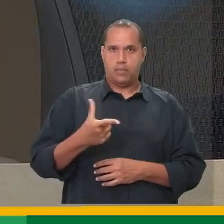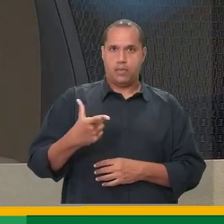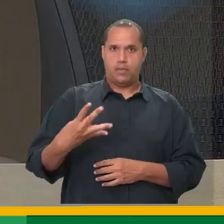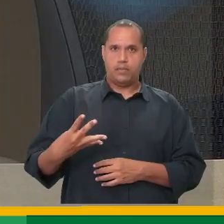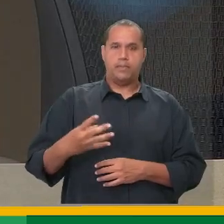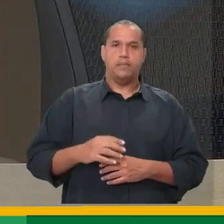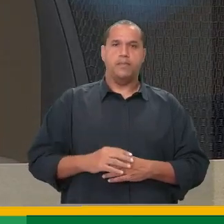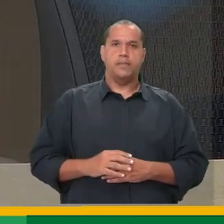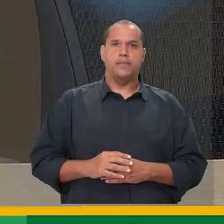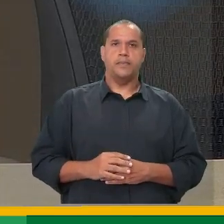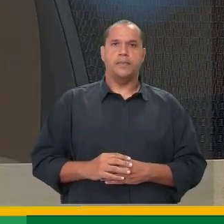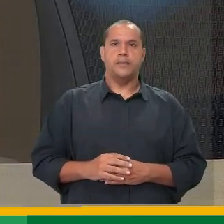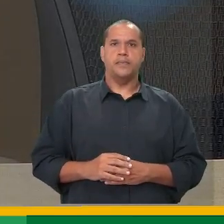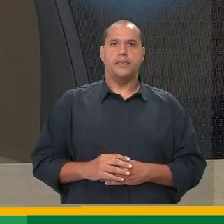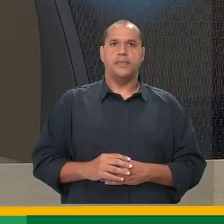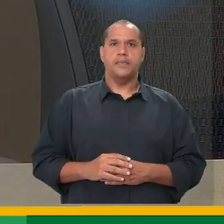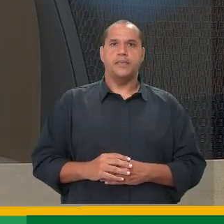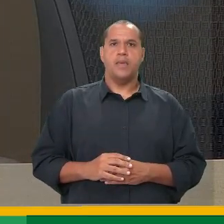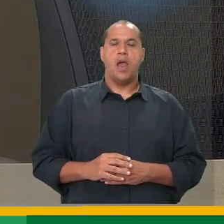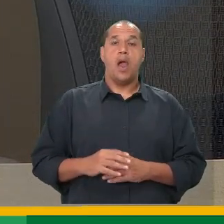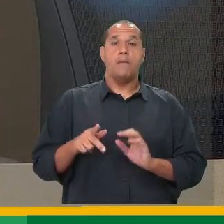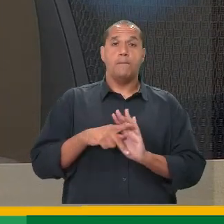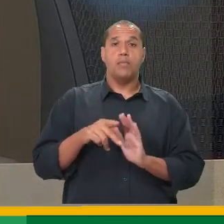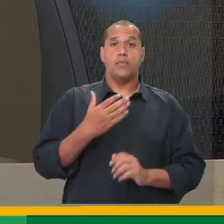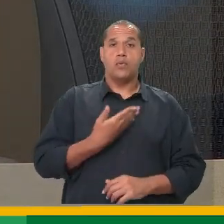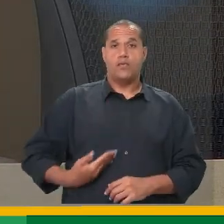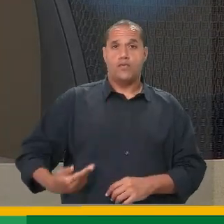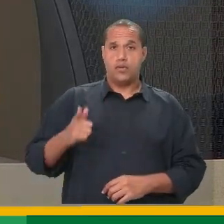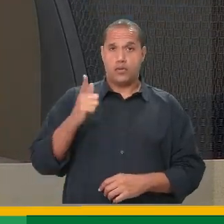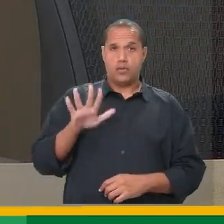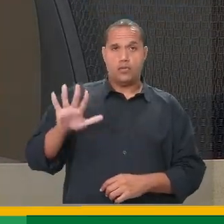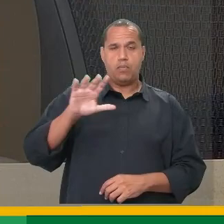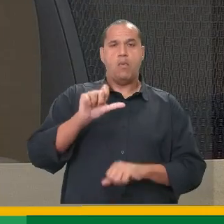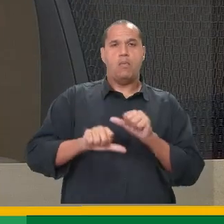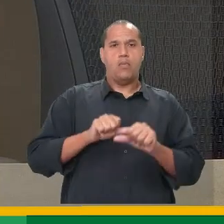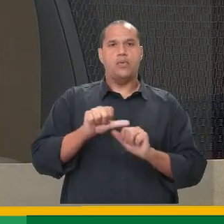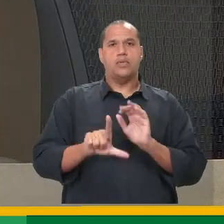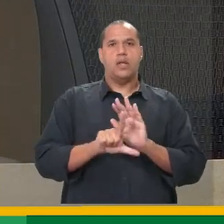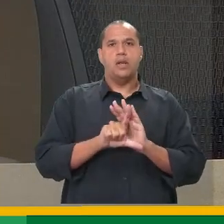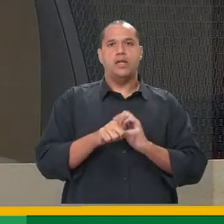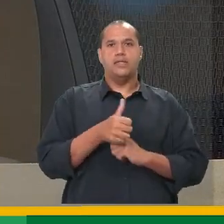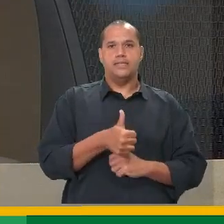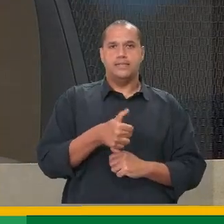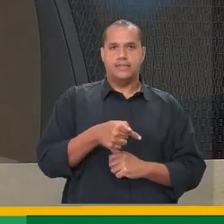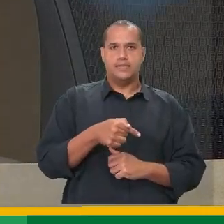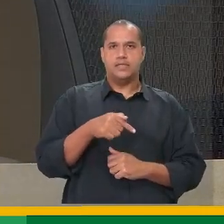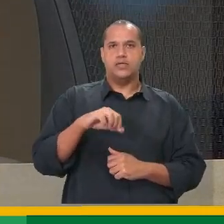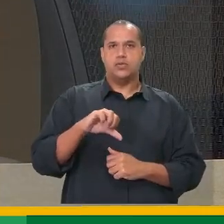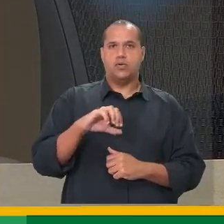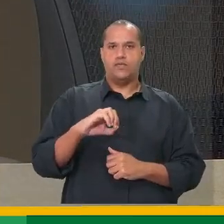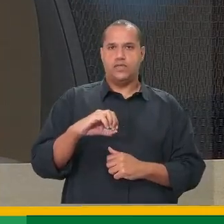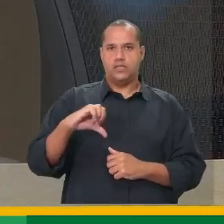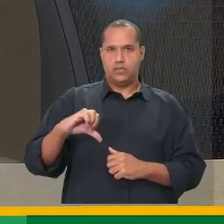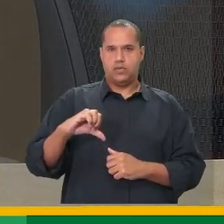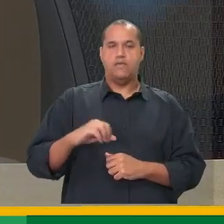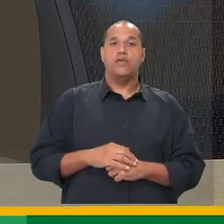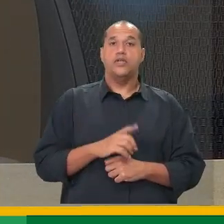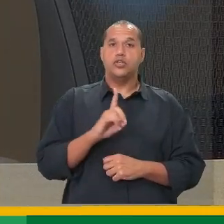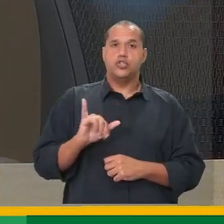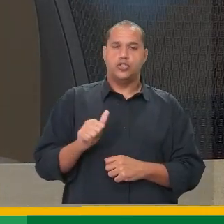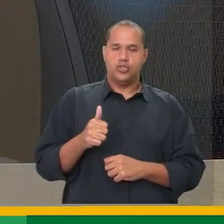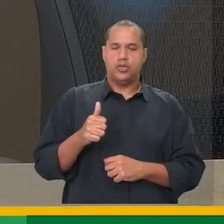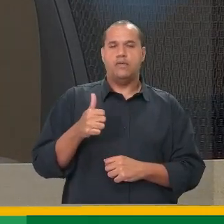136/2022 de autoria da governadoria do estado de Goiás Altera a lei 17 909 de 27 de dezembro de